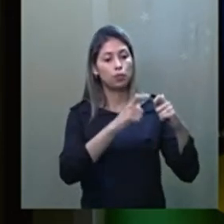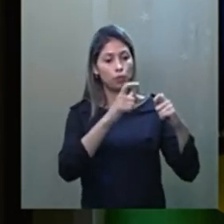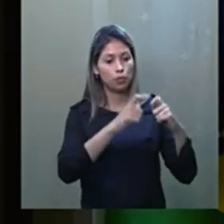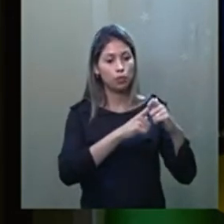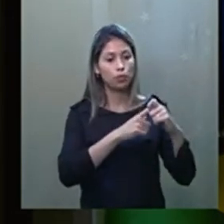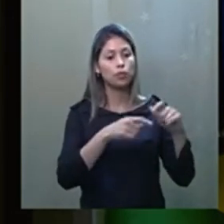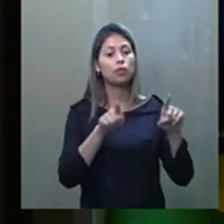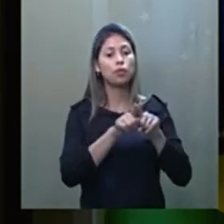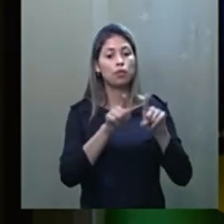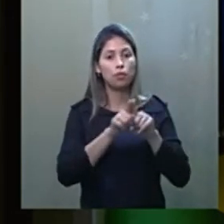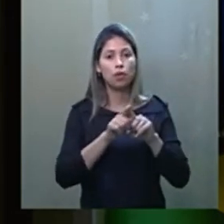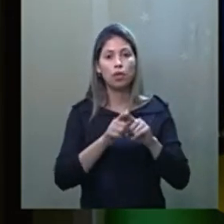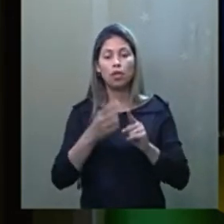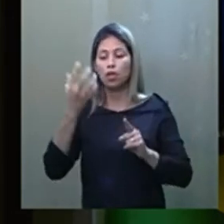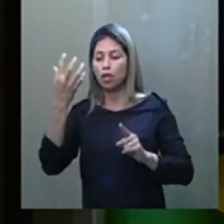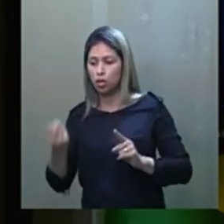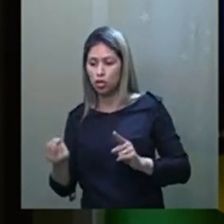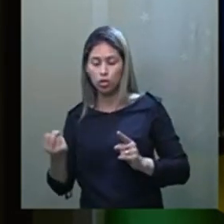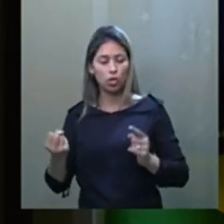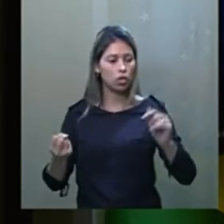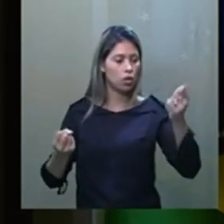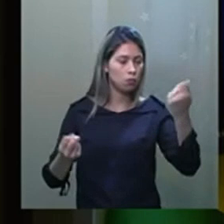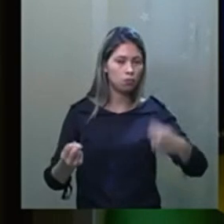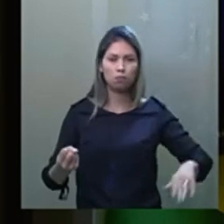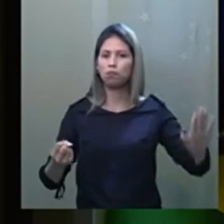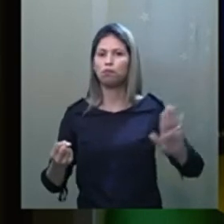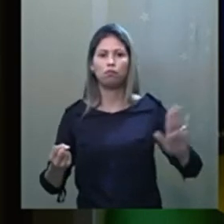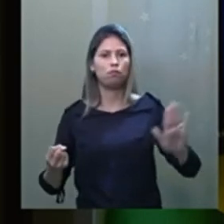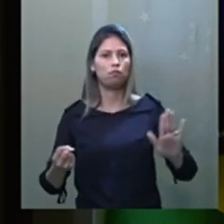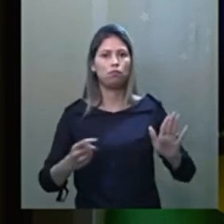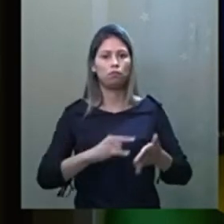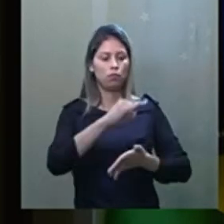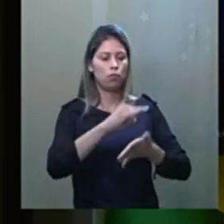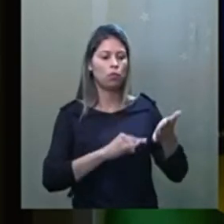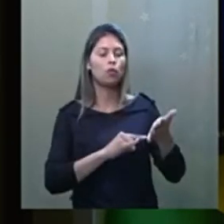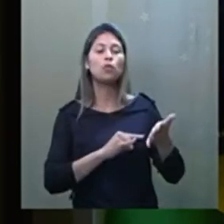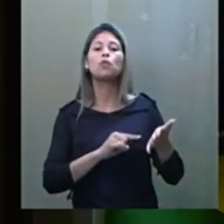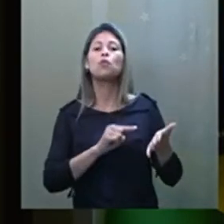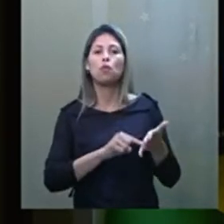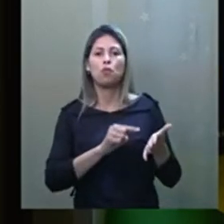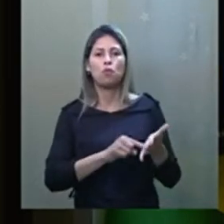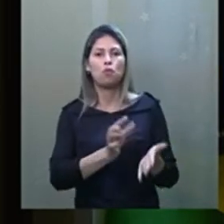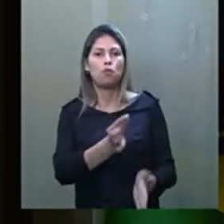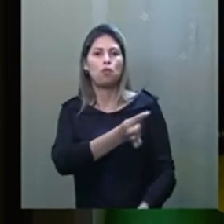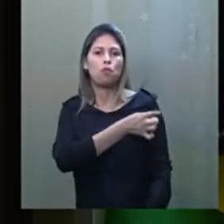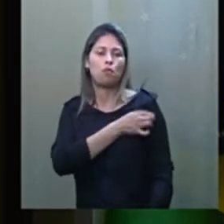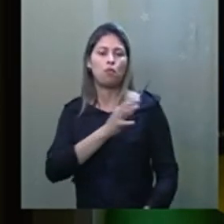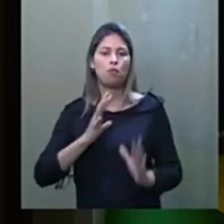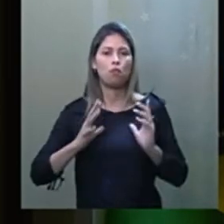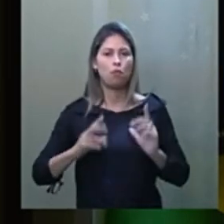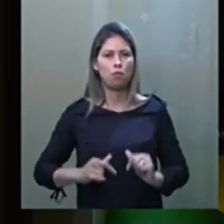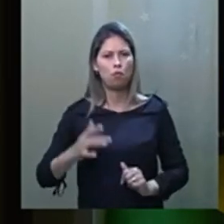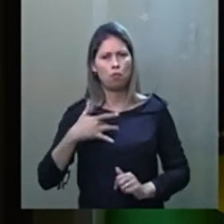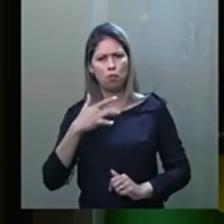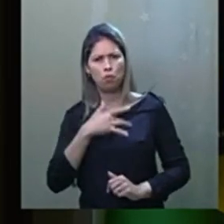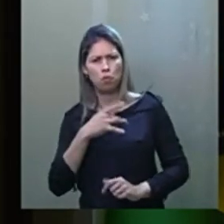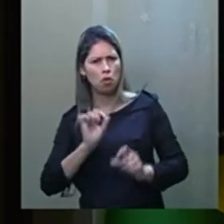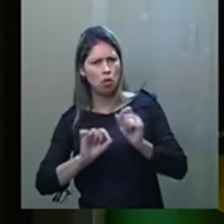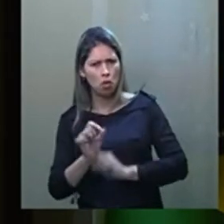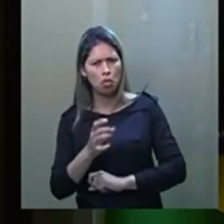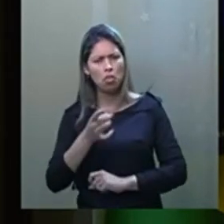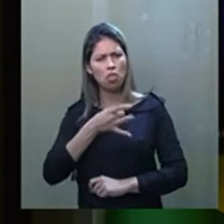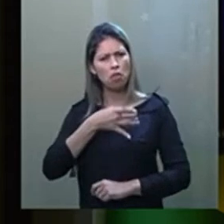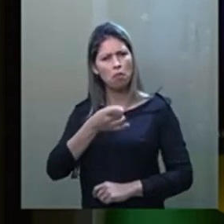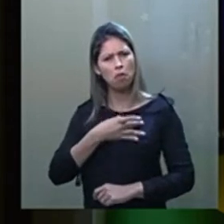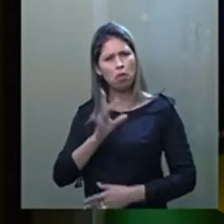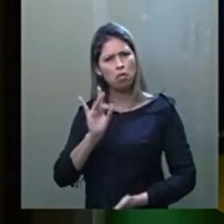e médicos a favor do passaporte sanitário. Quem tem medo da verdade? E eu vou falar uma coisa